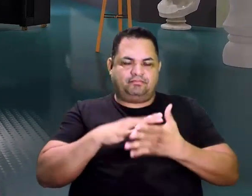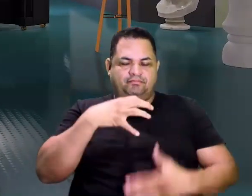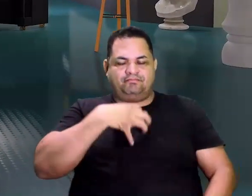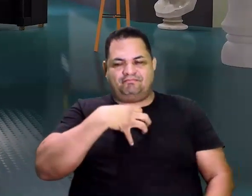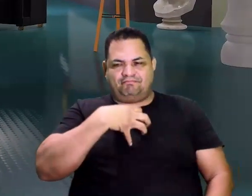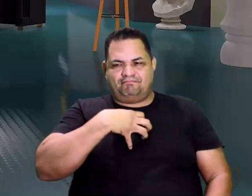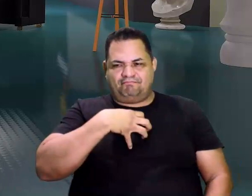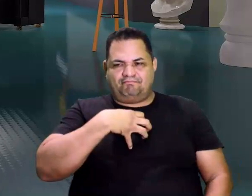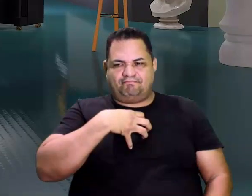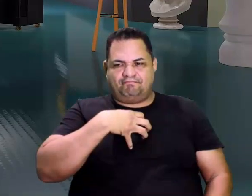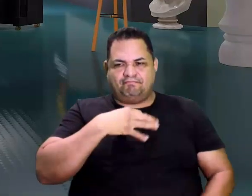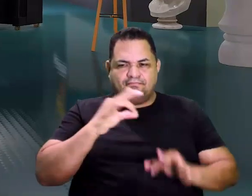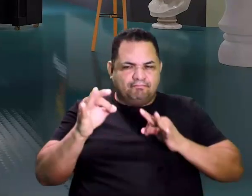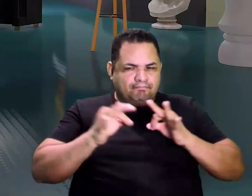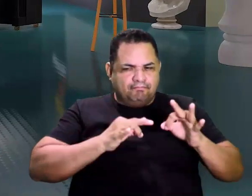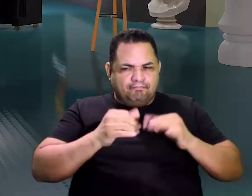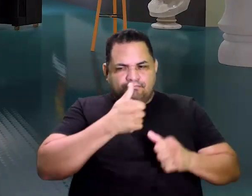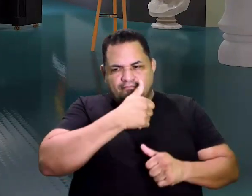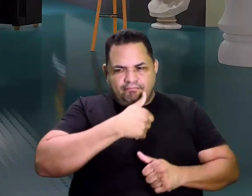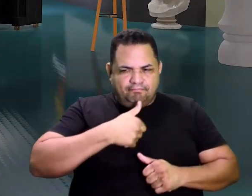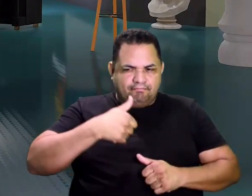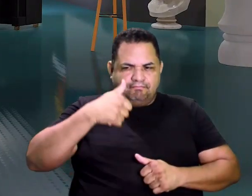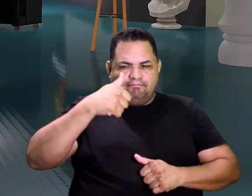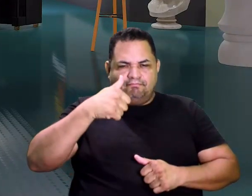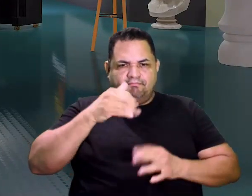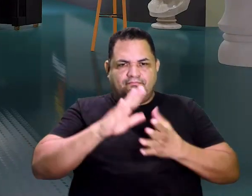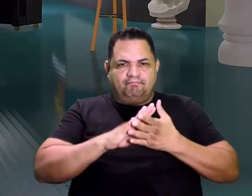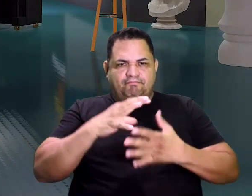sinta mais